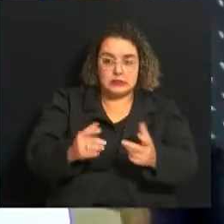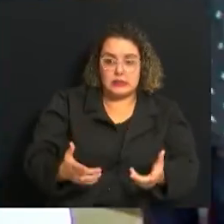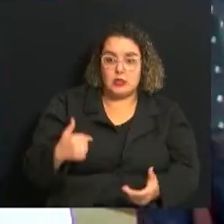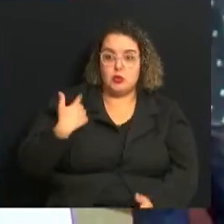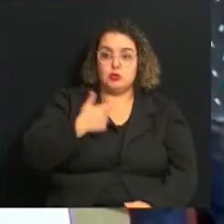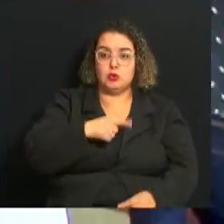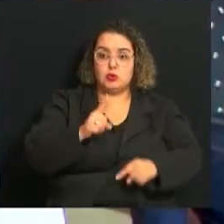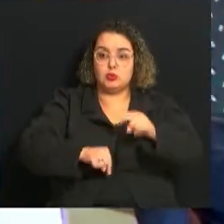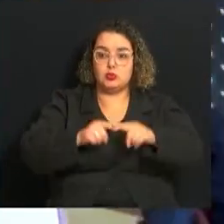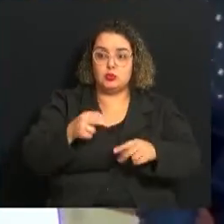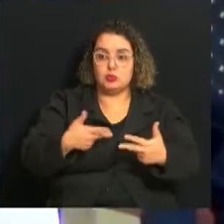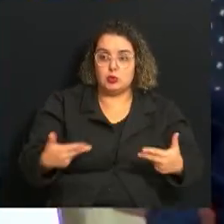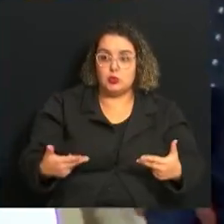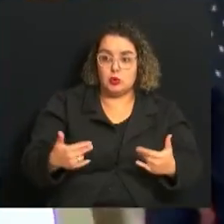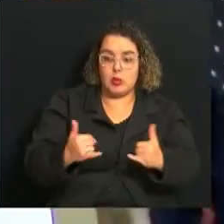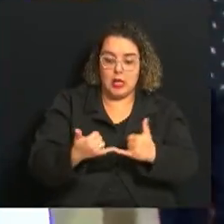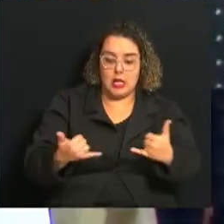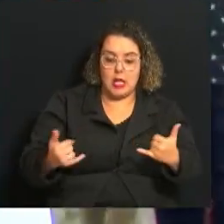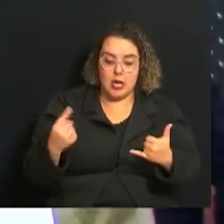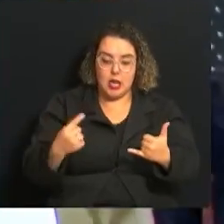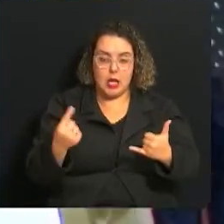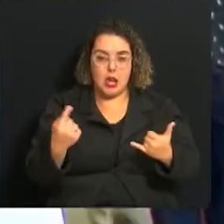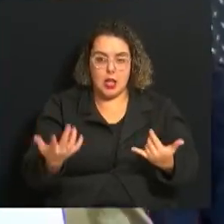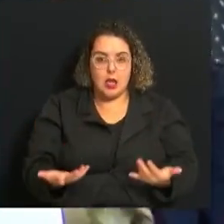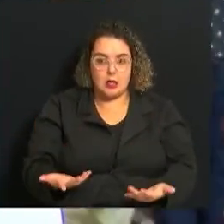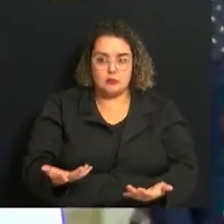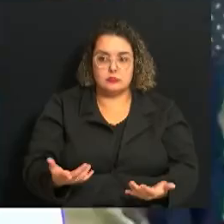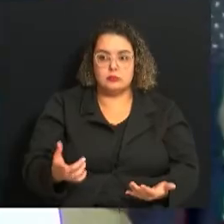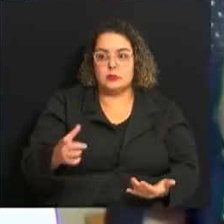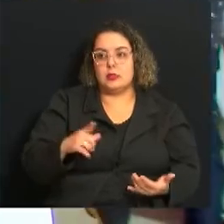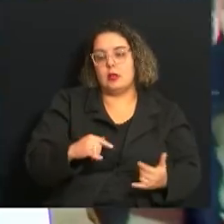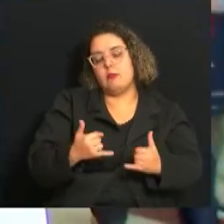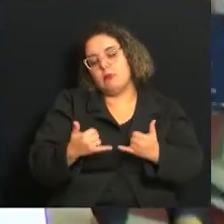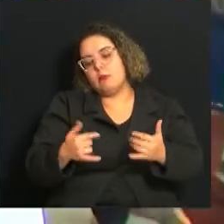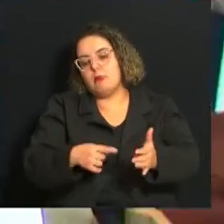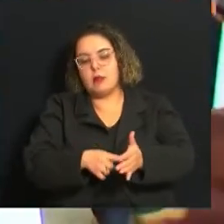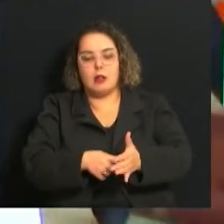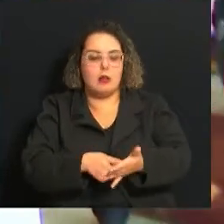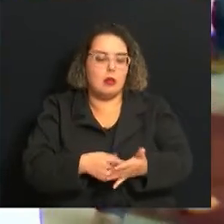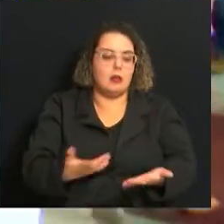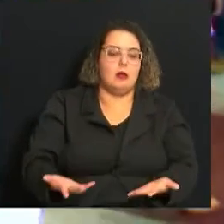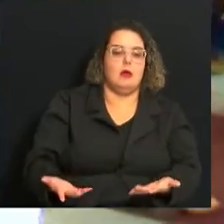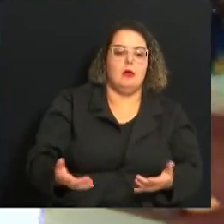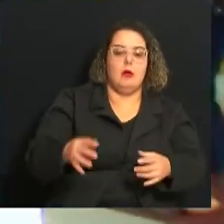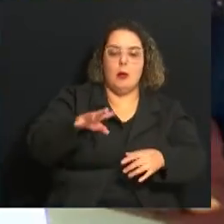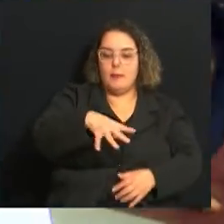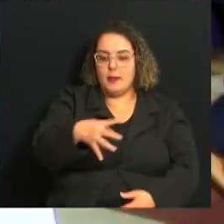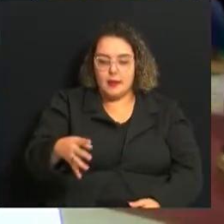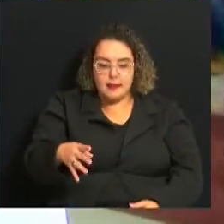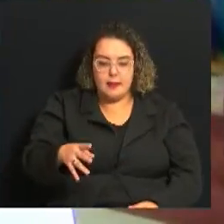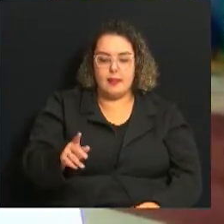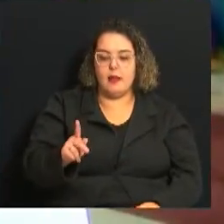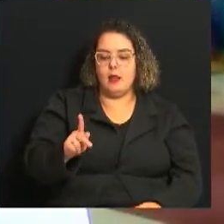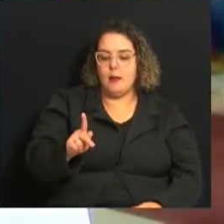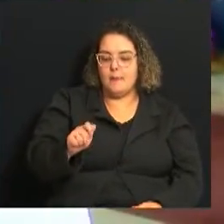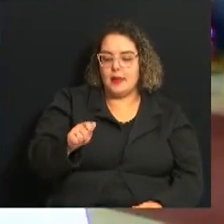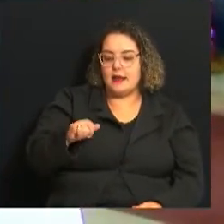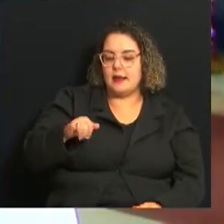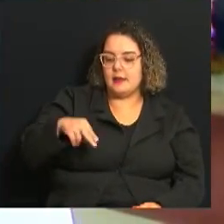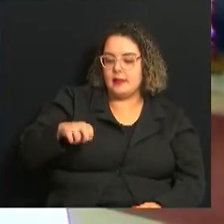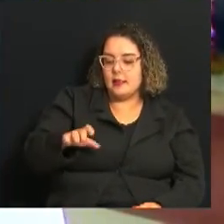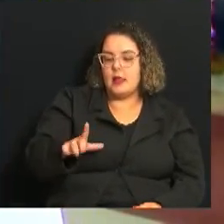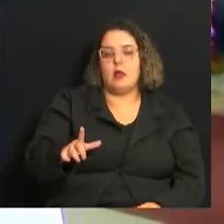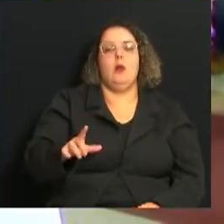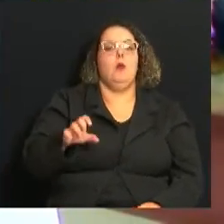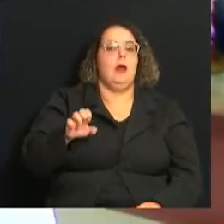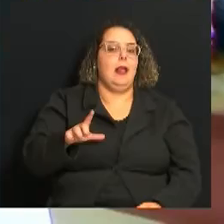produto eletrônico, que tem bateria, carregador, painel eletrônico, seja descartado da maneira